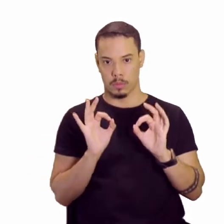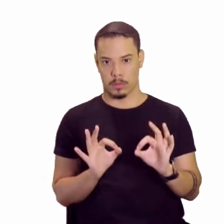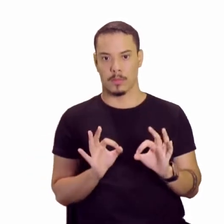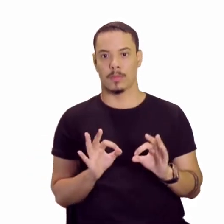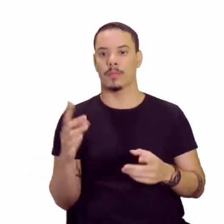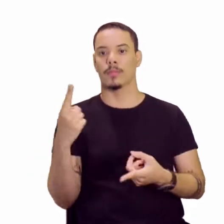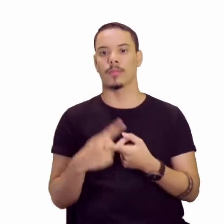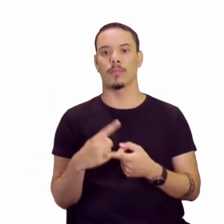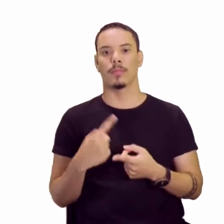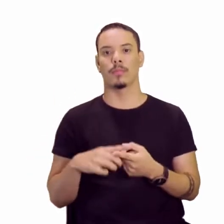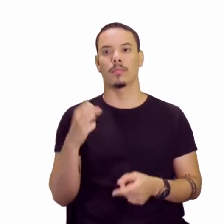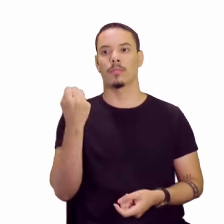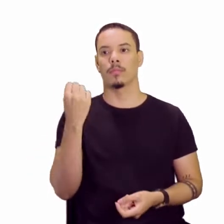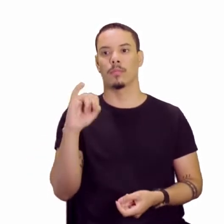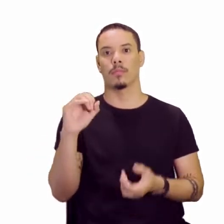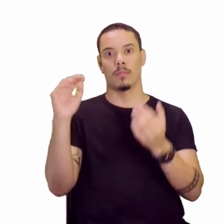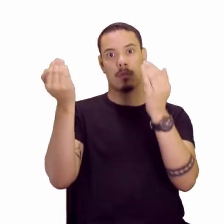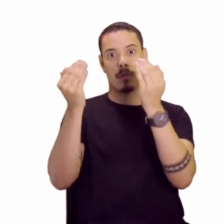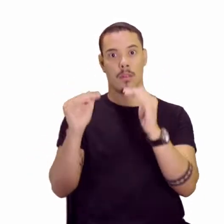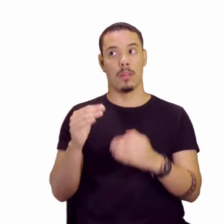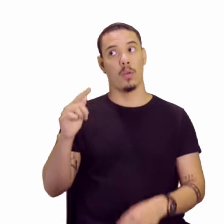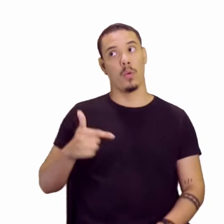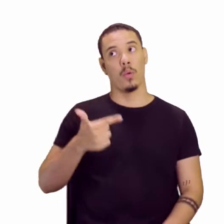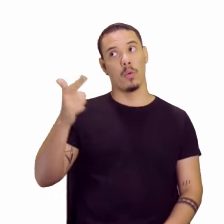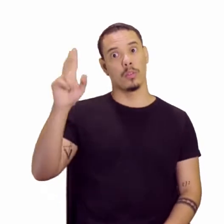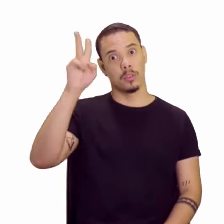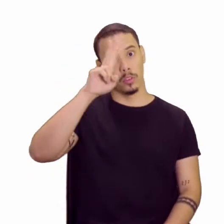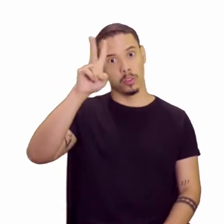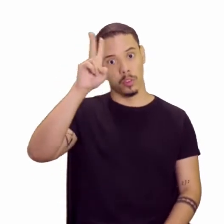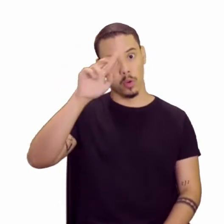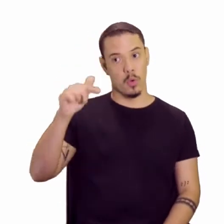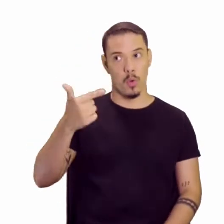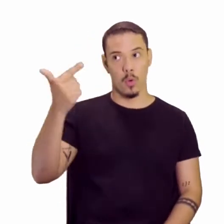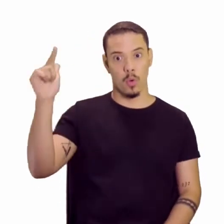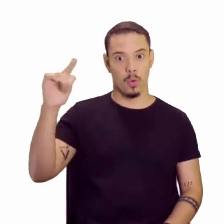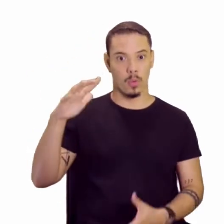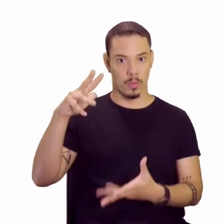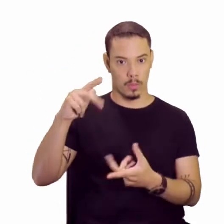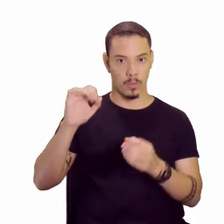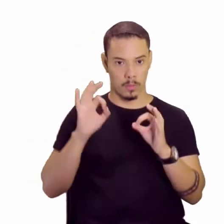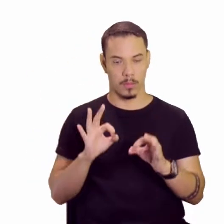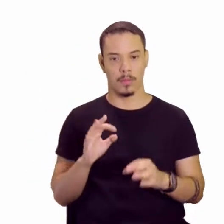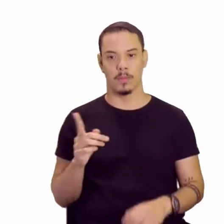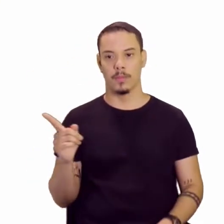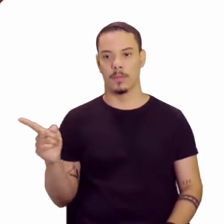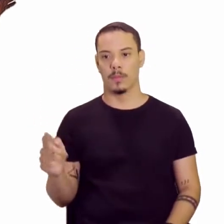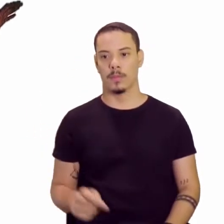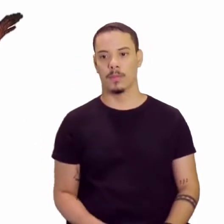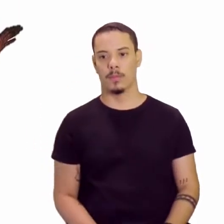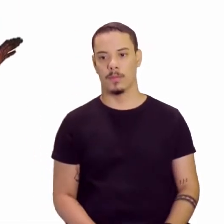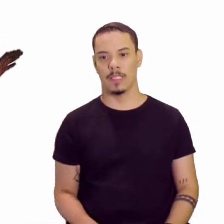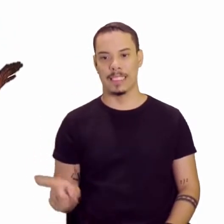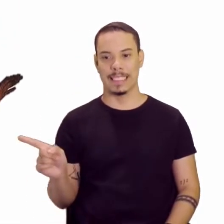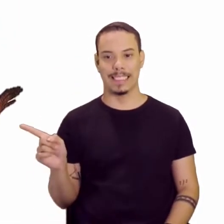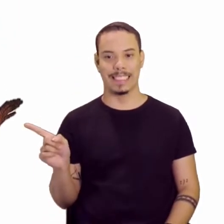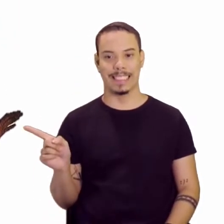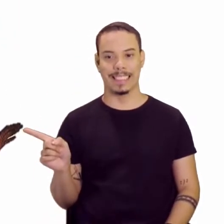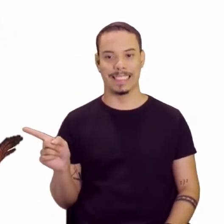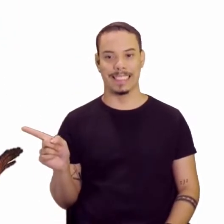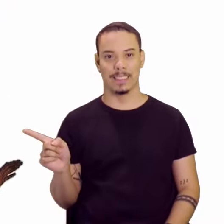Se eu for analisar em outro planeta, vai ser outra história, né? Justamente. Então tem que considerar essas coisinhas aí, tá, pessoal? Olha só, olha ali o